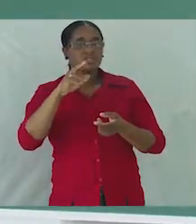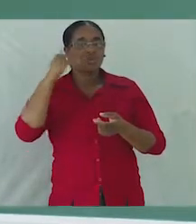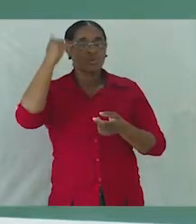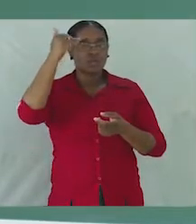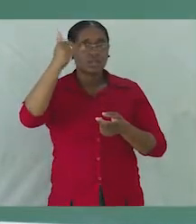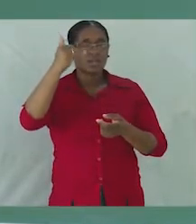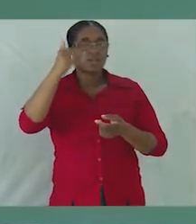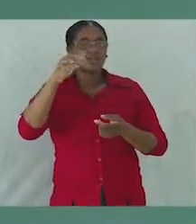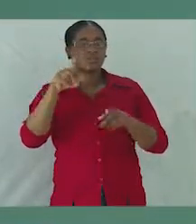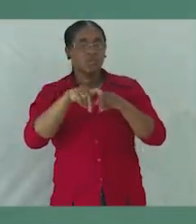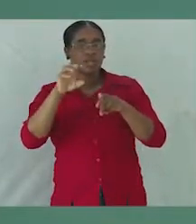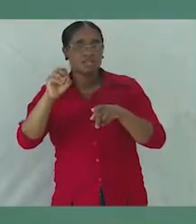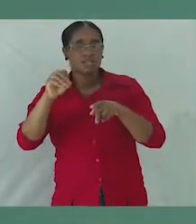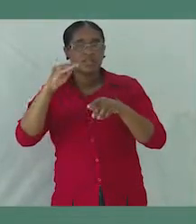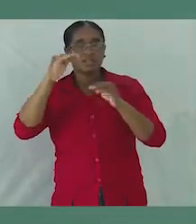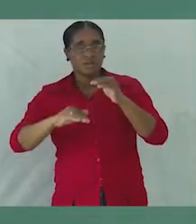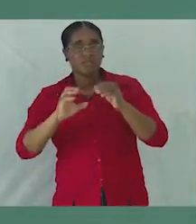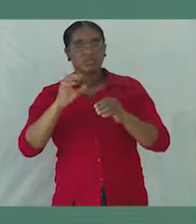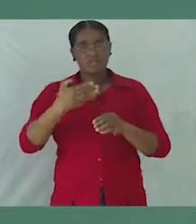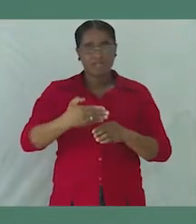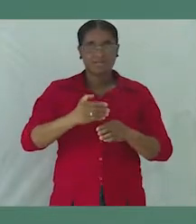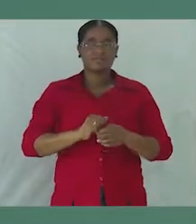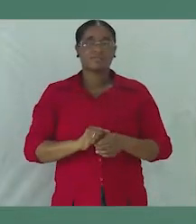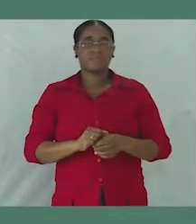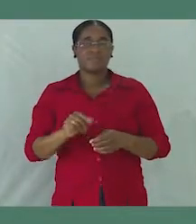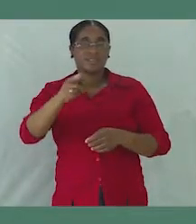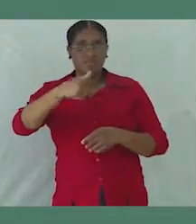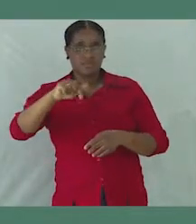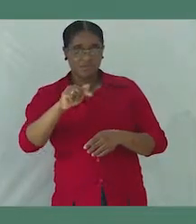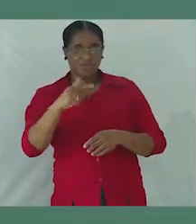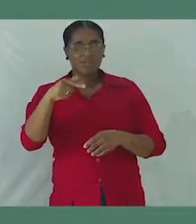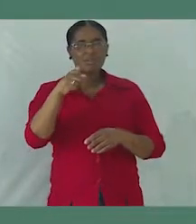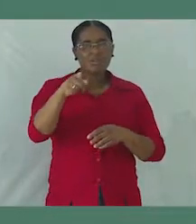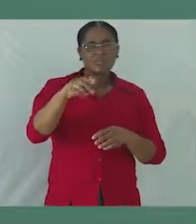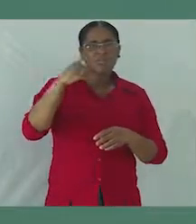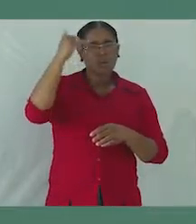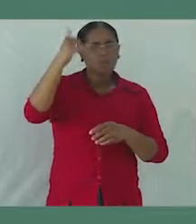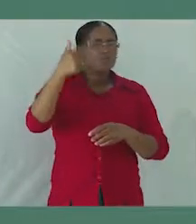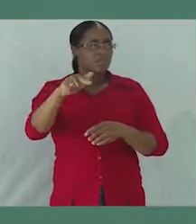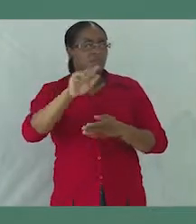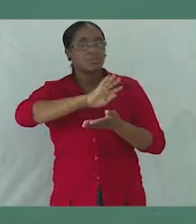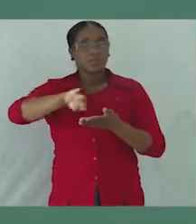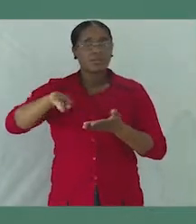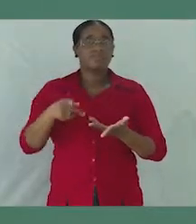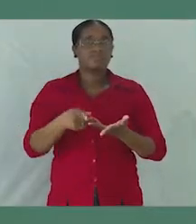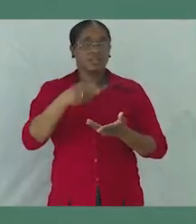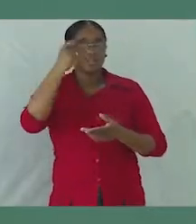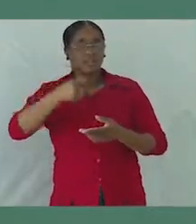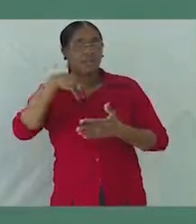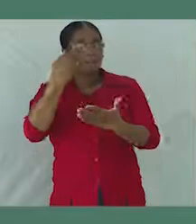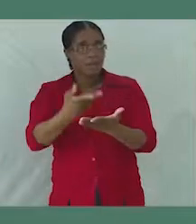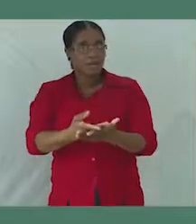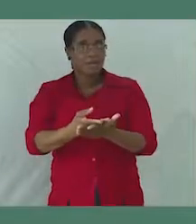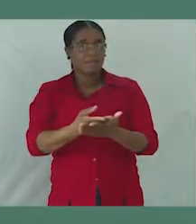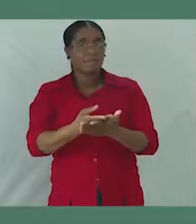a 0 sobre 7. Nós temos esse quadrado, vamos ter que tirar, então vamos aplicar